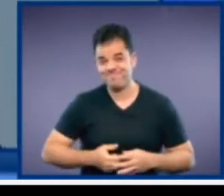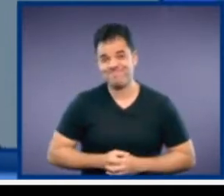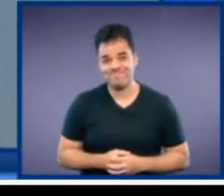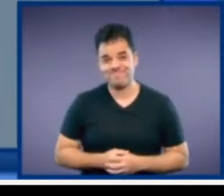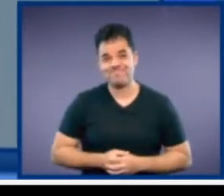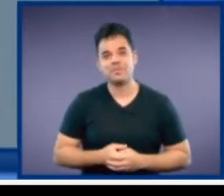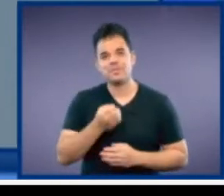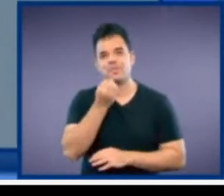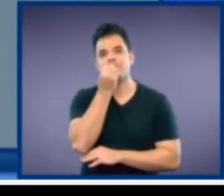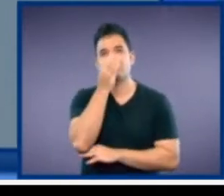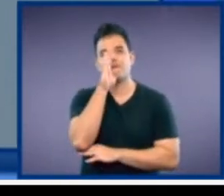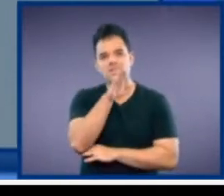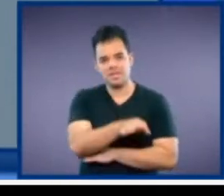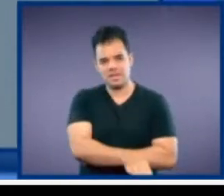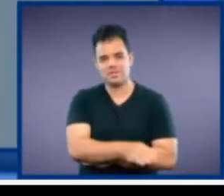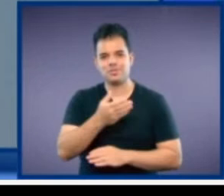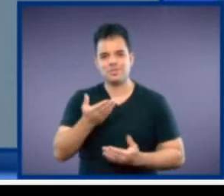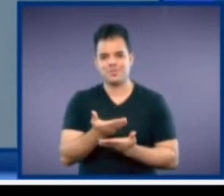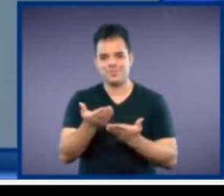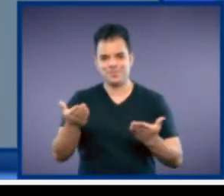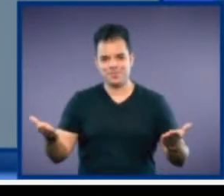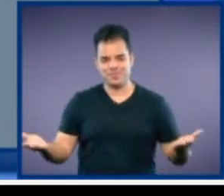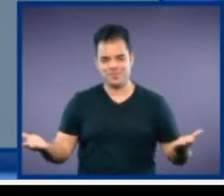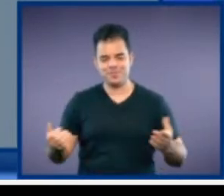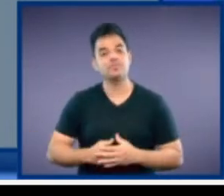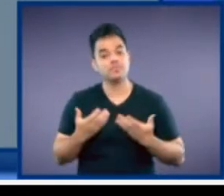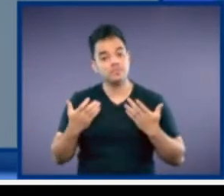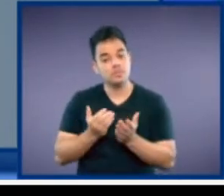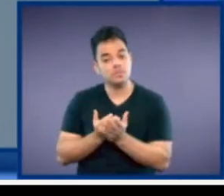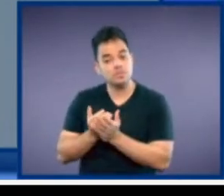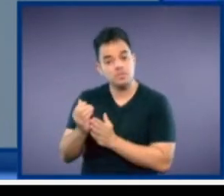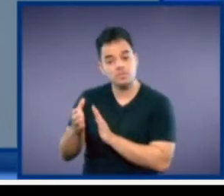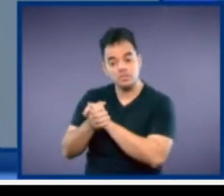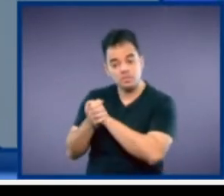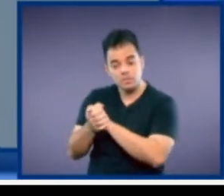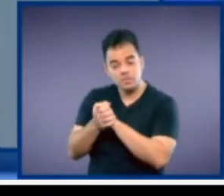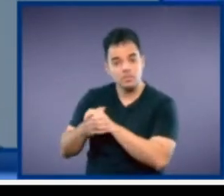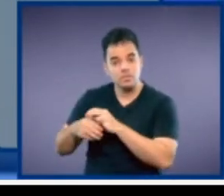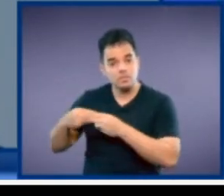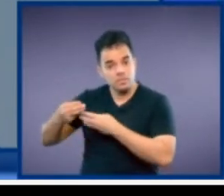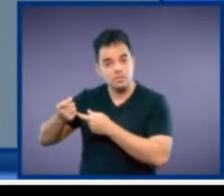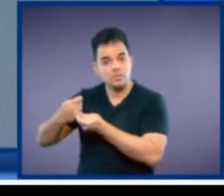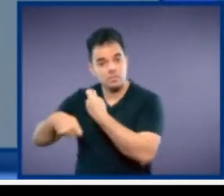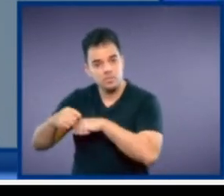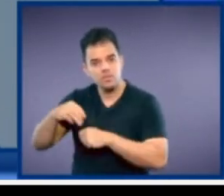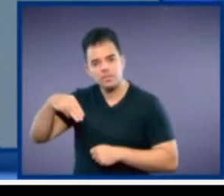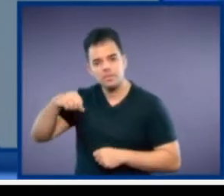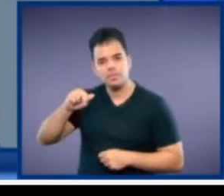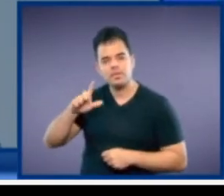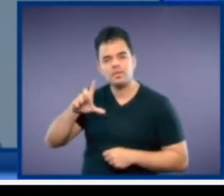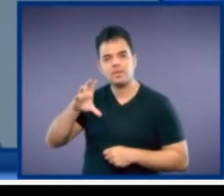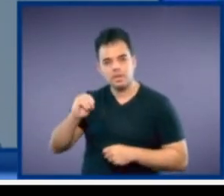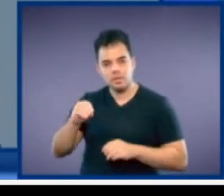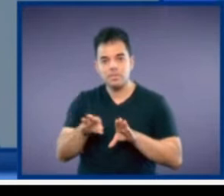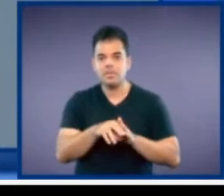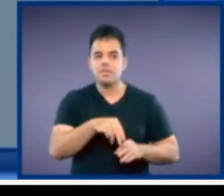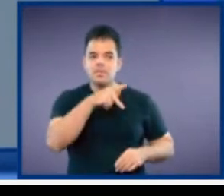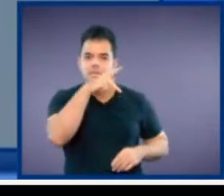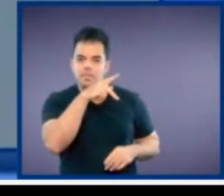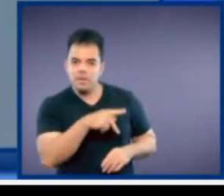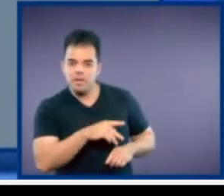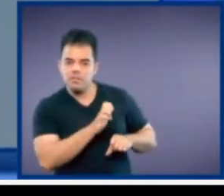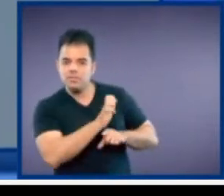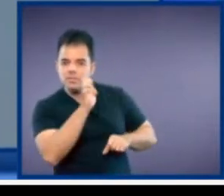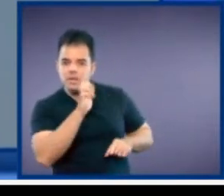Boa tarde a todos. Quero iniciar cumprimentando o ministro da Economia, Marcelo Guaranis, presidente Gustavo